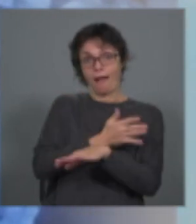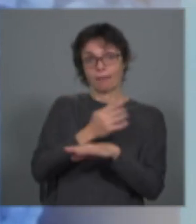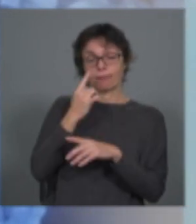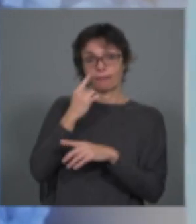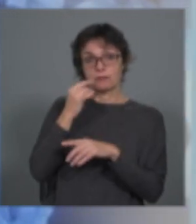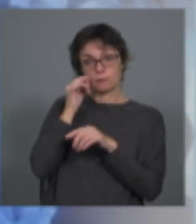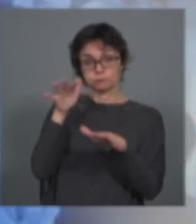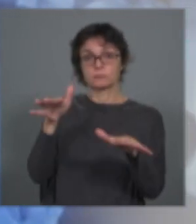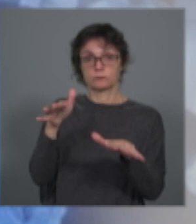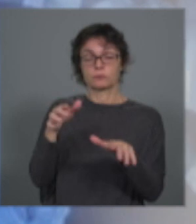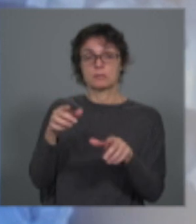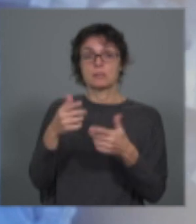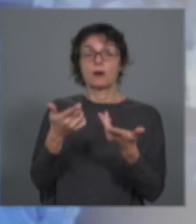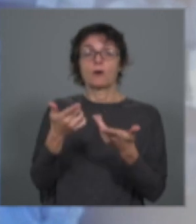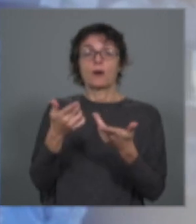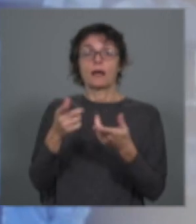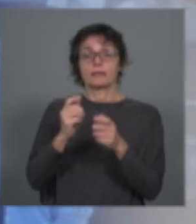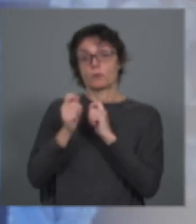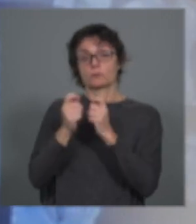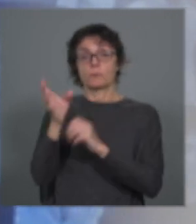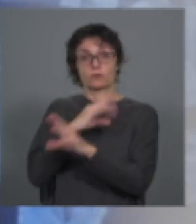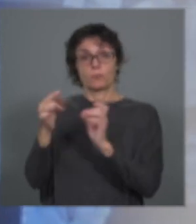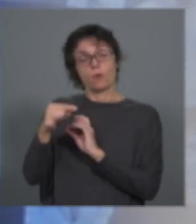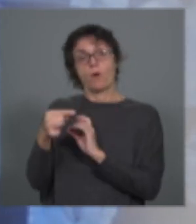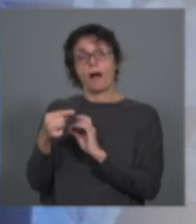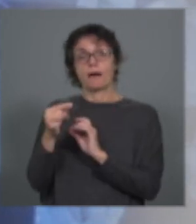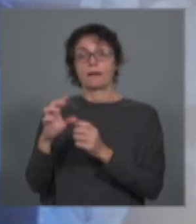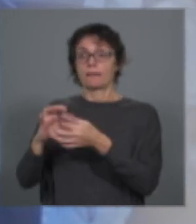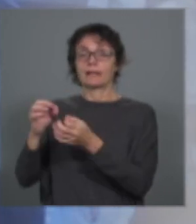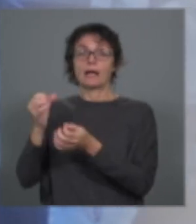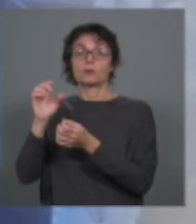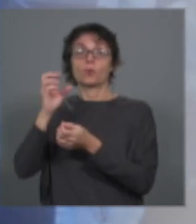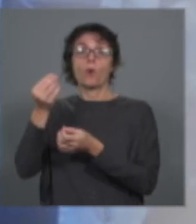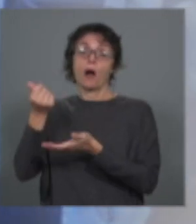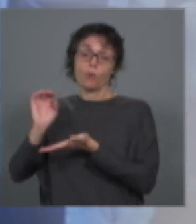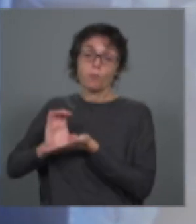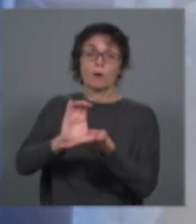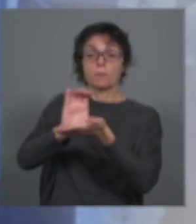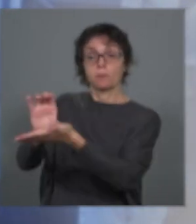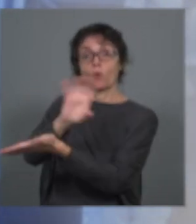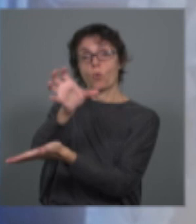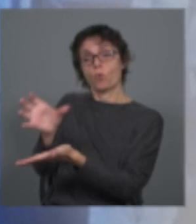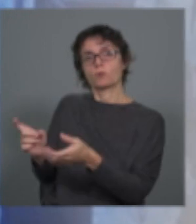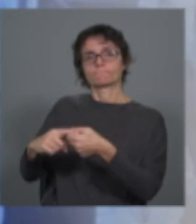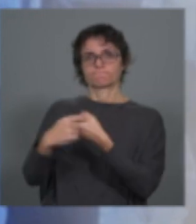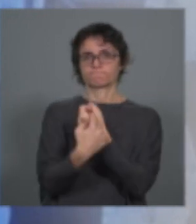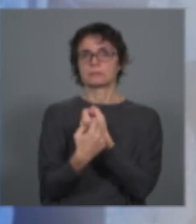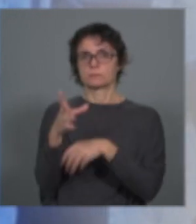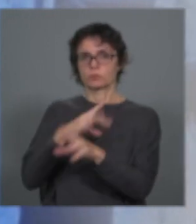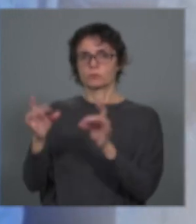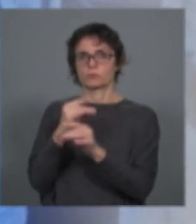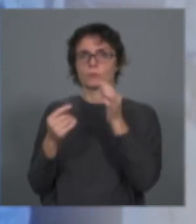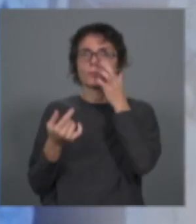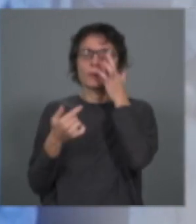a propósito dos apoios que podem chegar aos Estados-membros. E esse é um fator que lhe pedi para introduzir aqui na